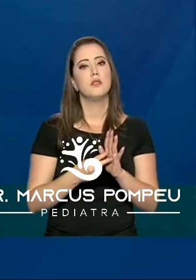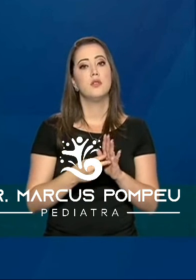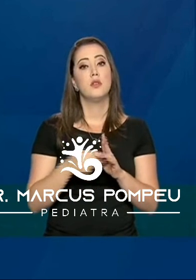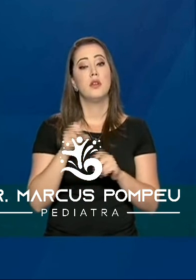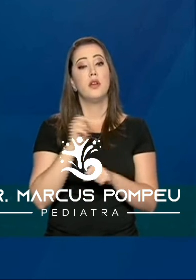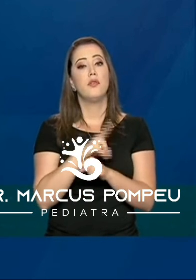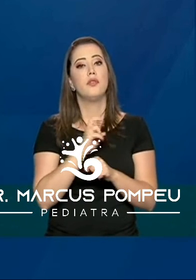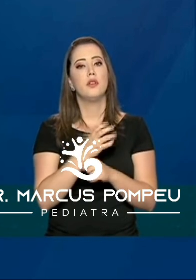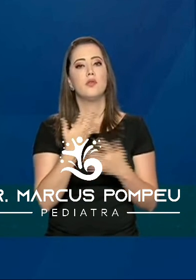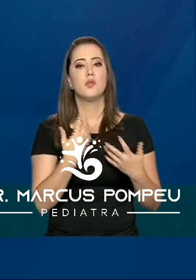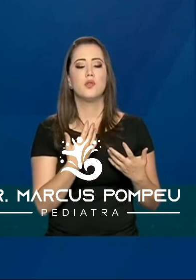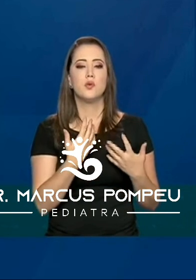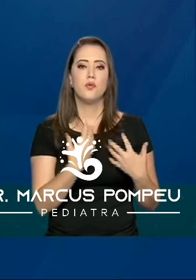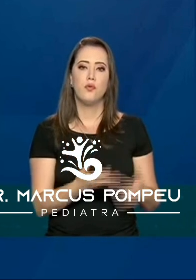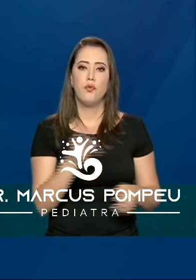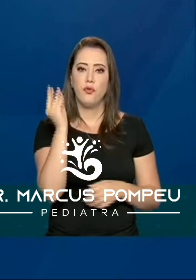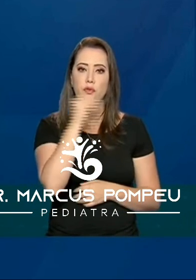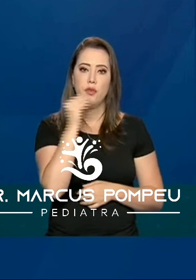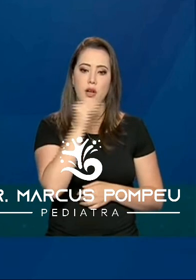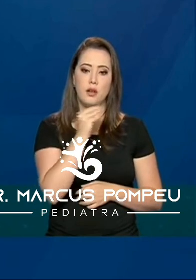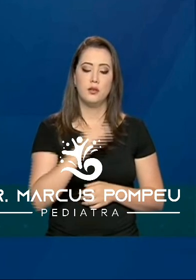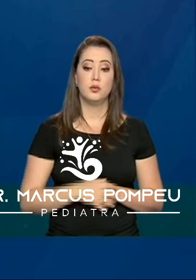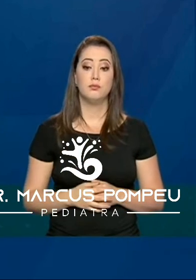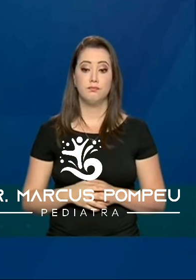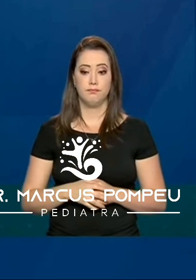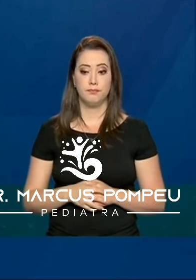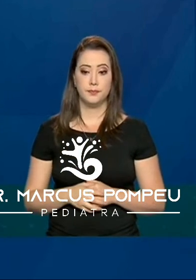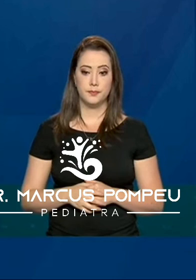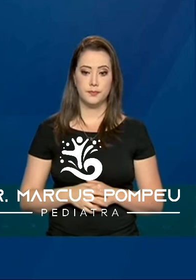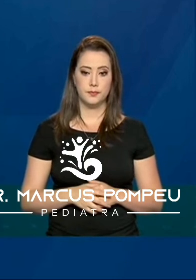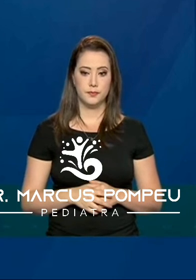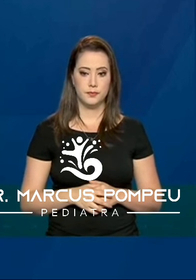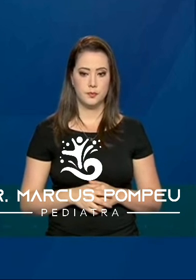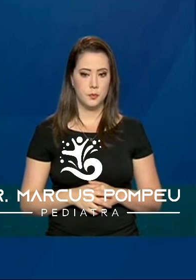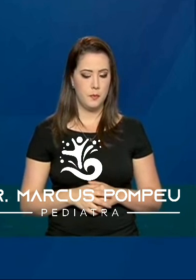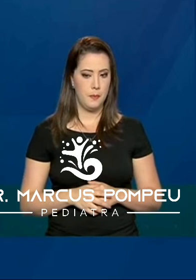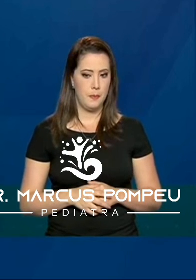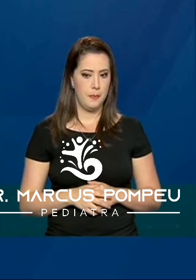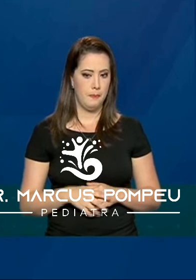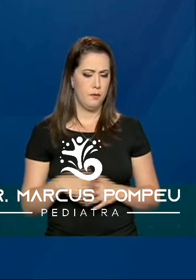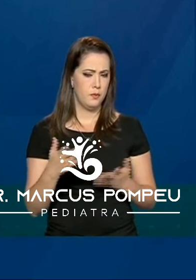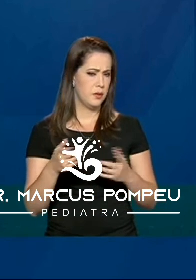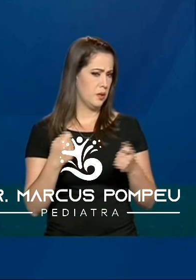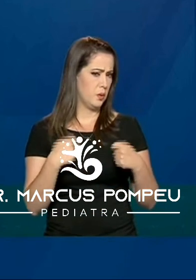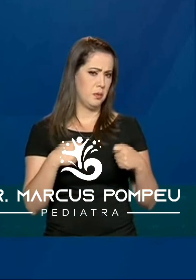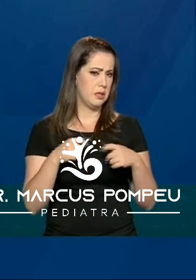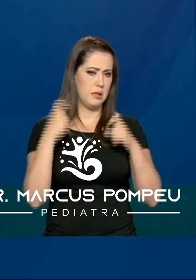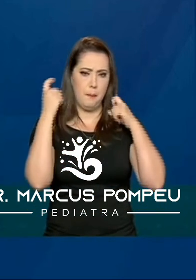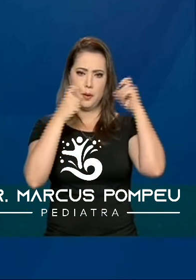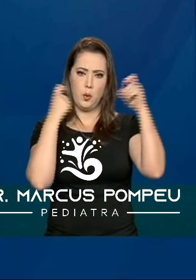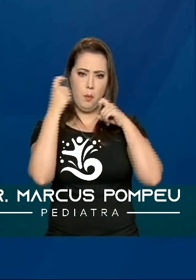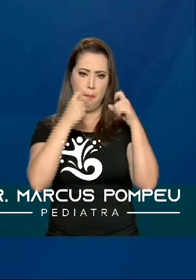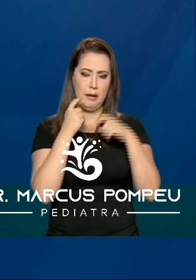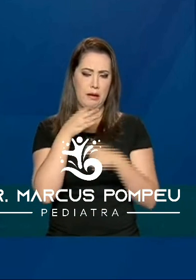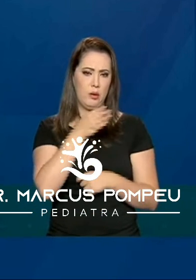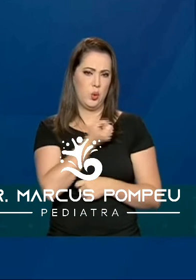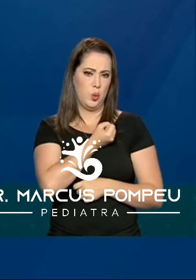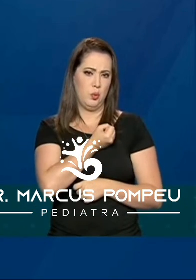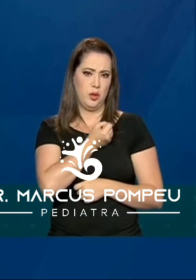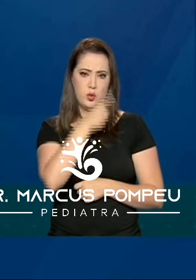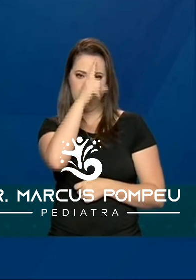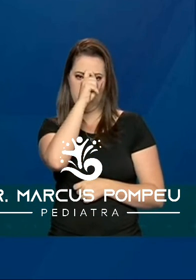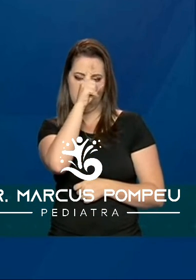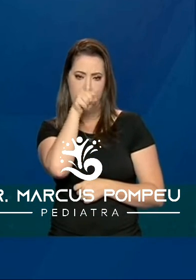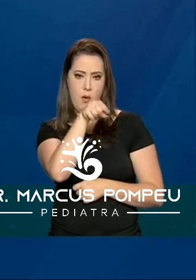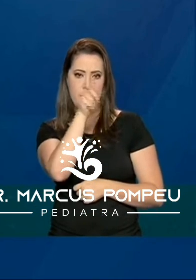se não for manipulado, esse vírus acaba a pandemia com a Omicron. Não se precisa se preocupar se você vai encher o hospital com esses pacientes.